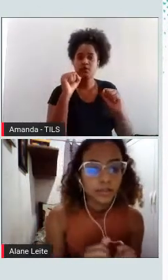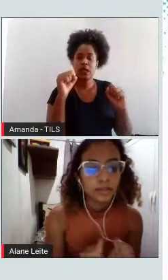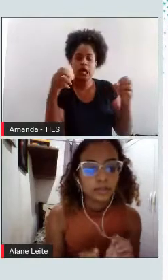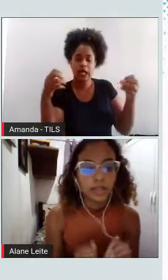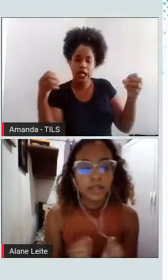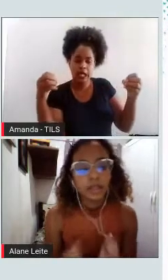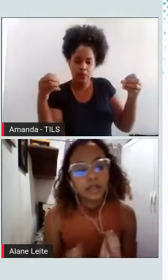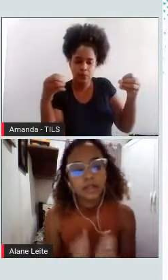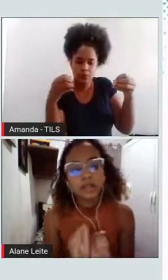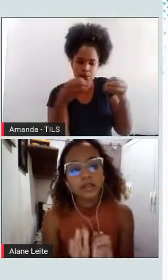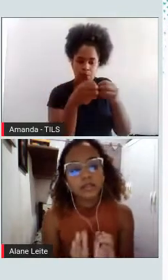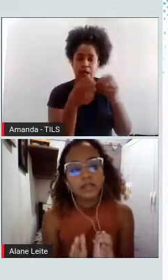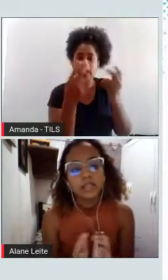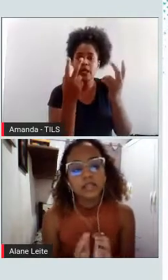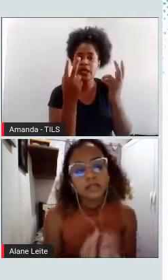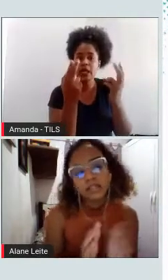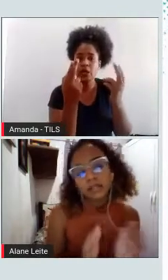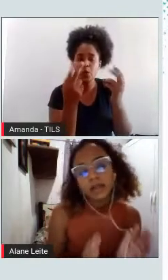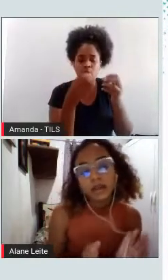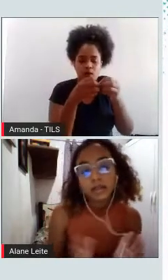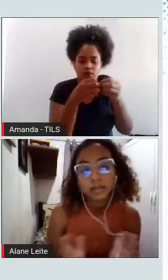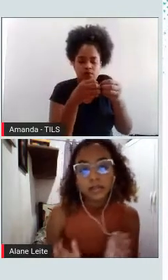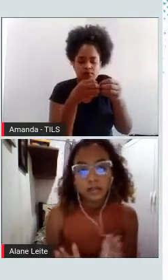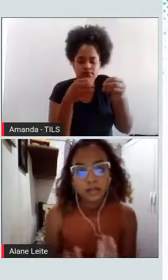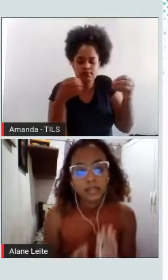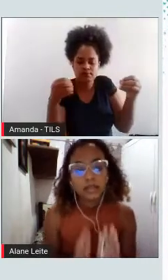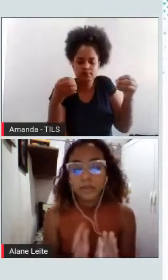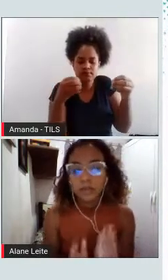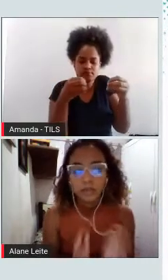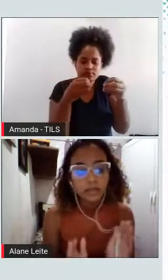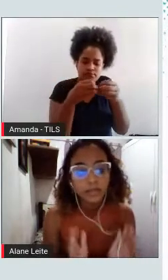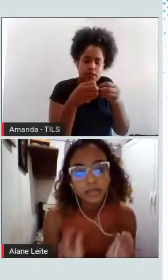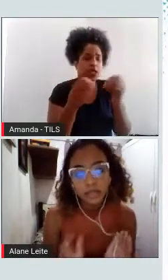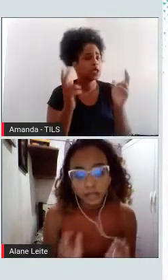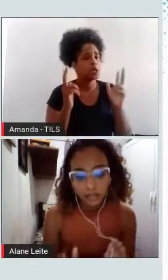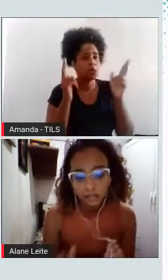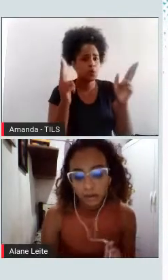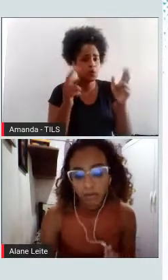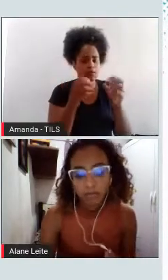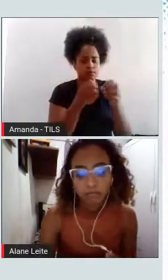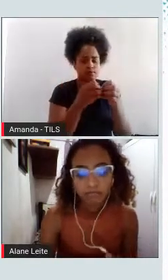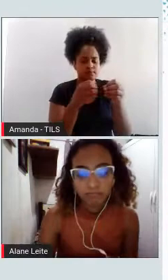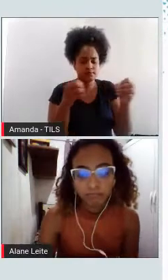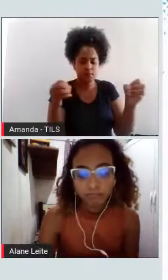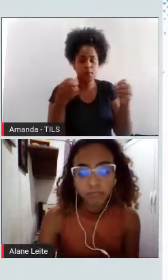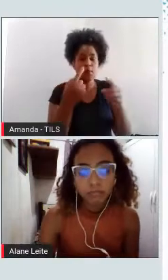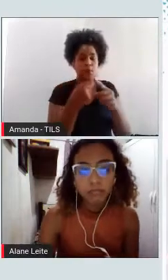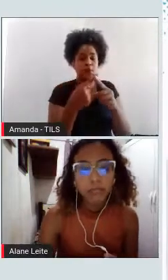como vocês podem ver. Então, não vai ser maior nem menor, vai ser aproximadamente igual.